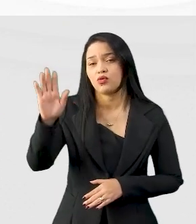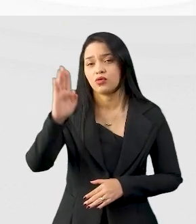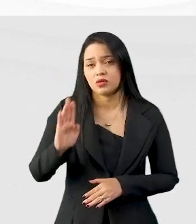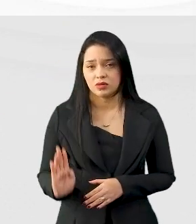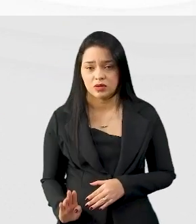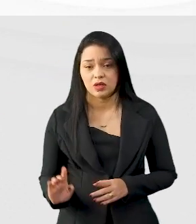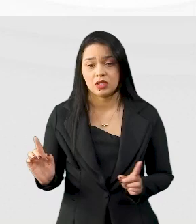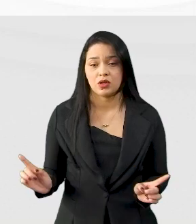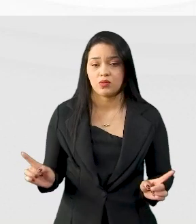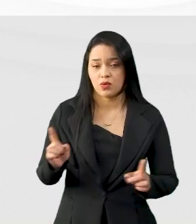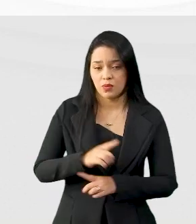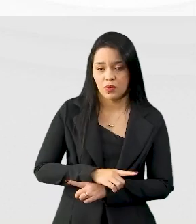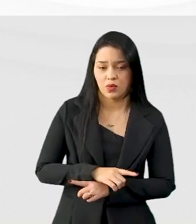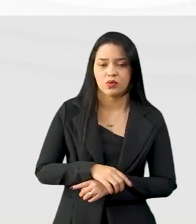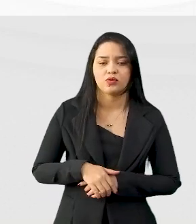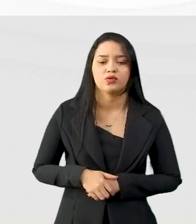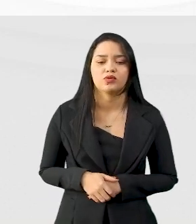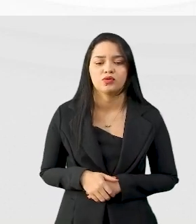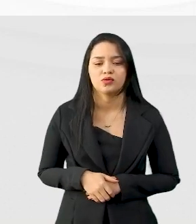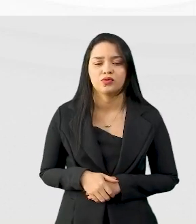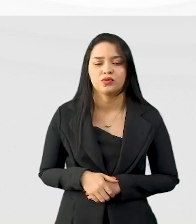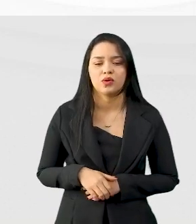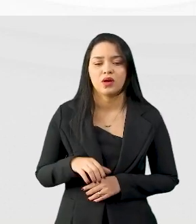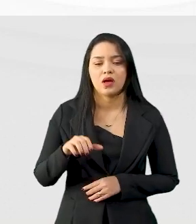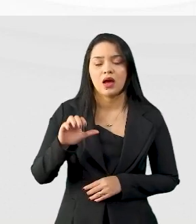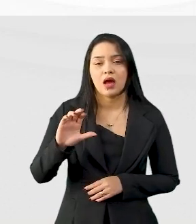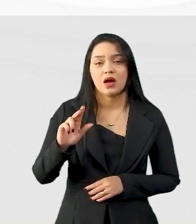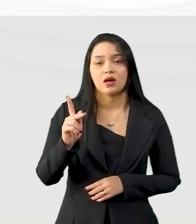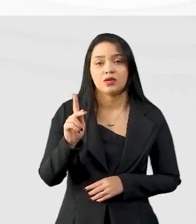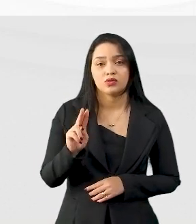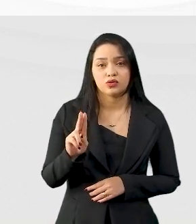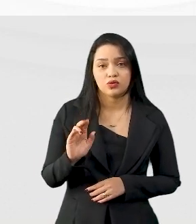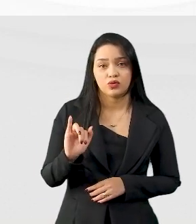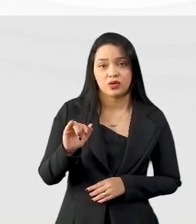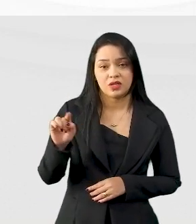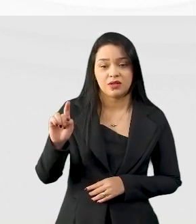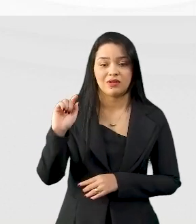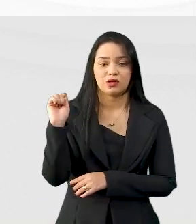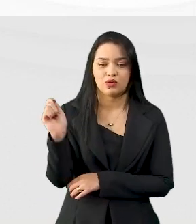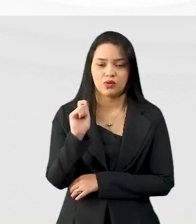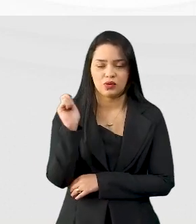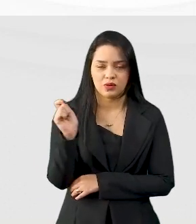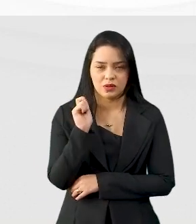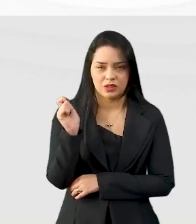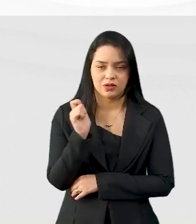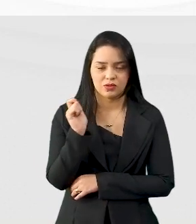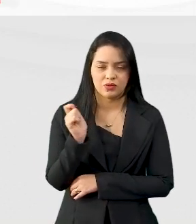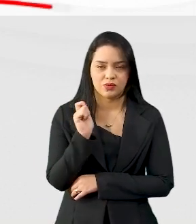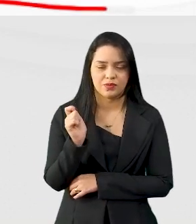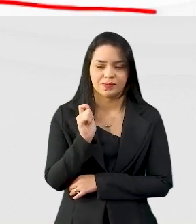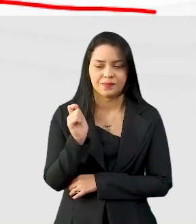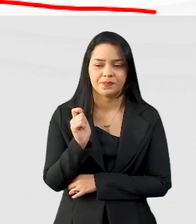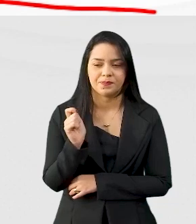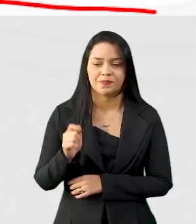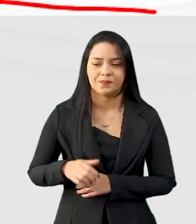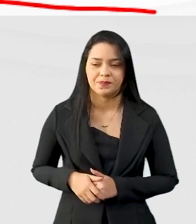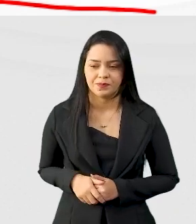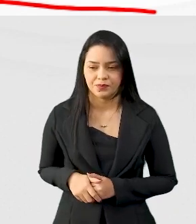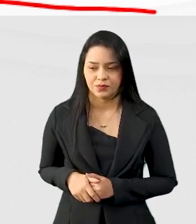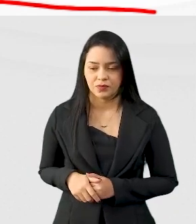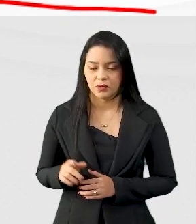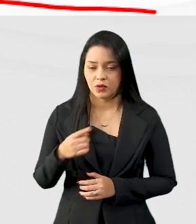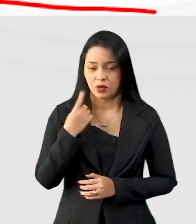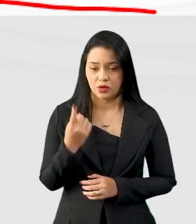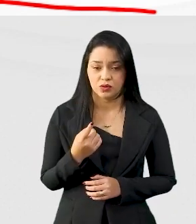seu oposto é o famosíssimo Arroio Chuí, que fica no estado do Rio Grande do Sul. São os